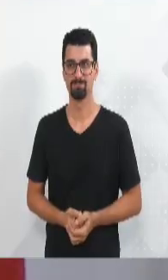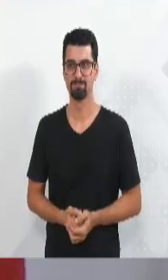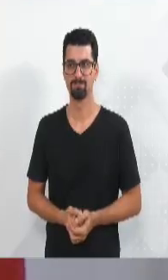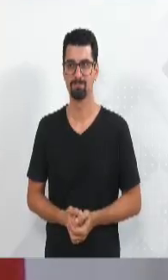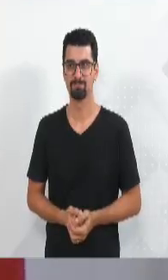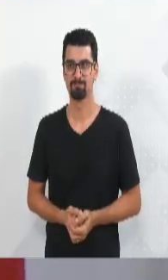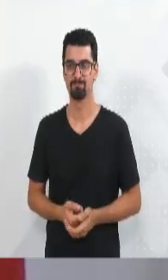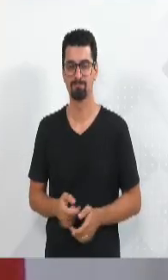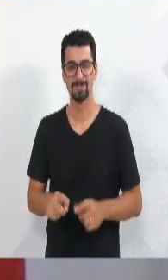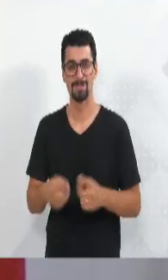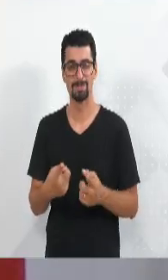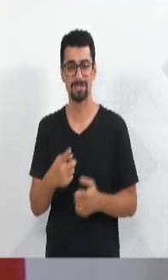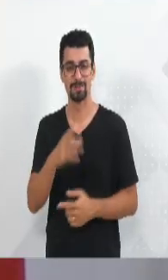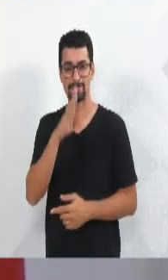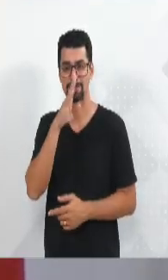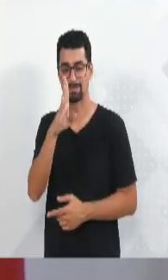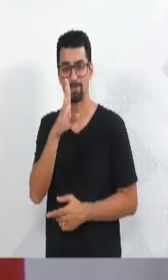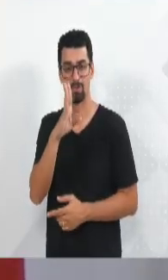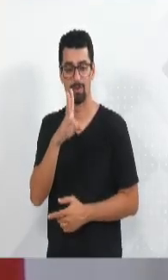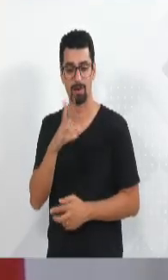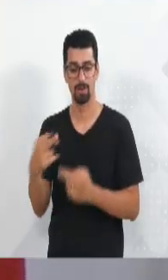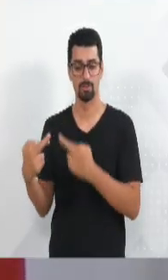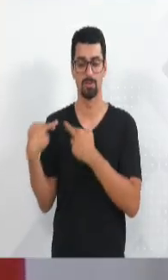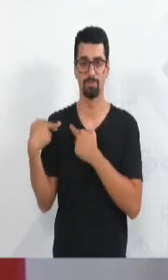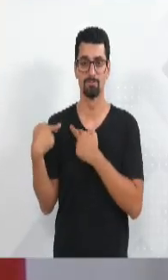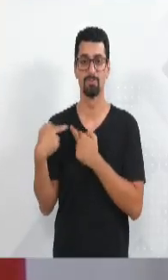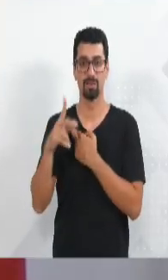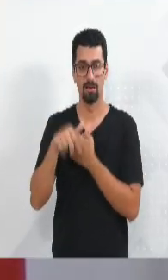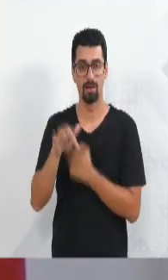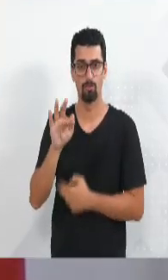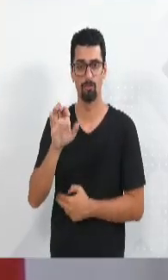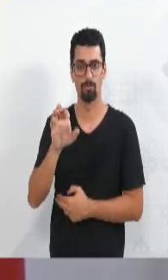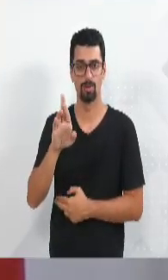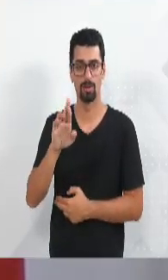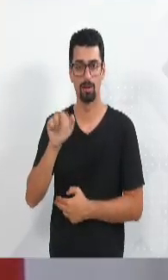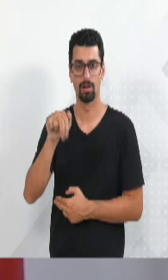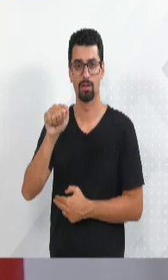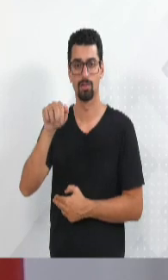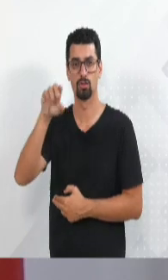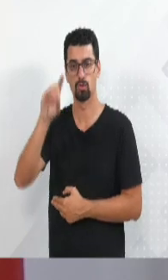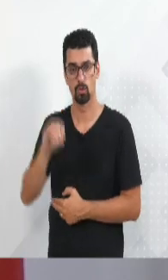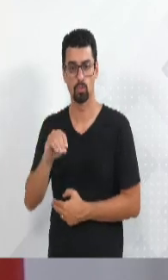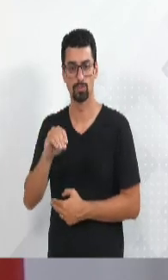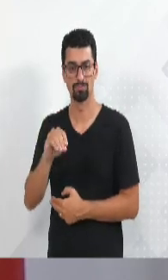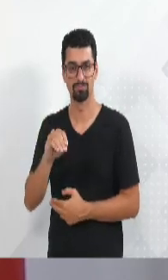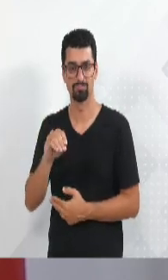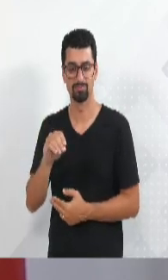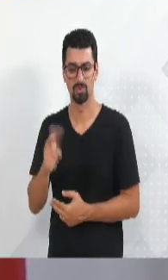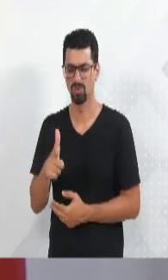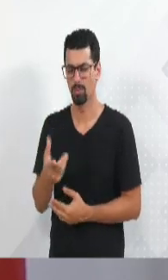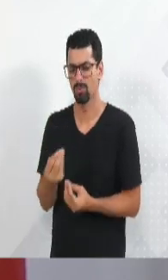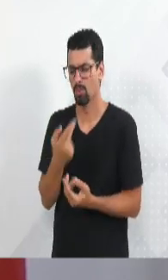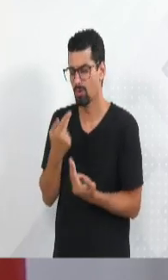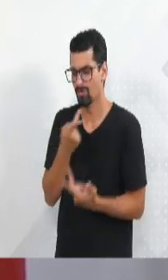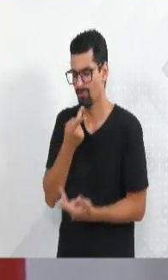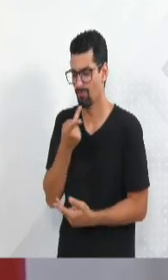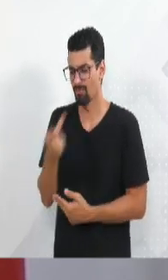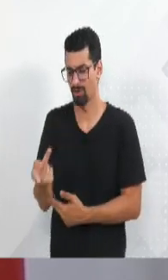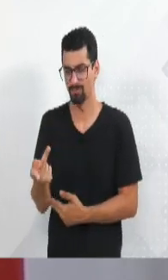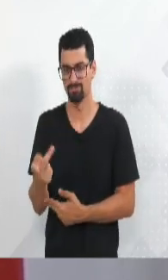é por eu estar aqui é o Fernando Leite Fernando Leite não tenho muita coisa para te falar cara